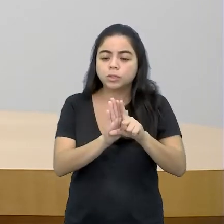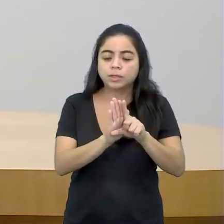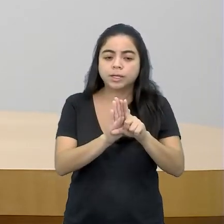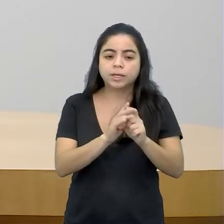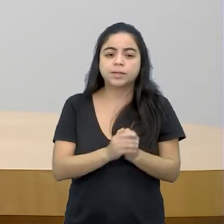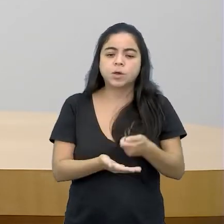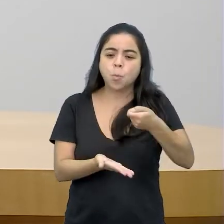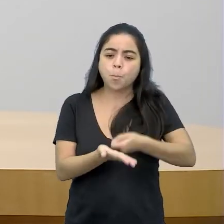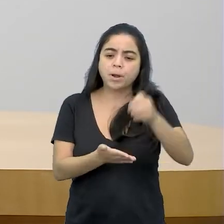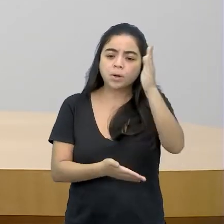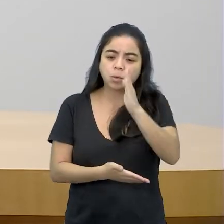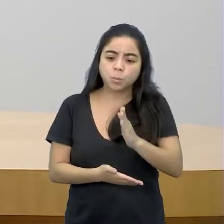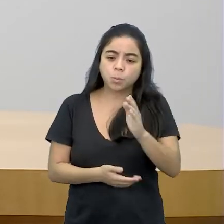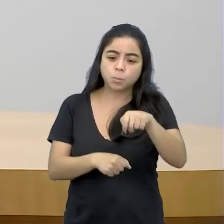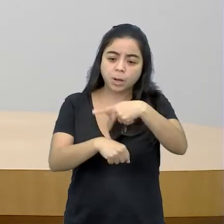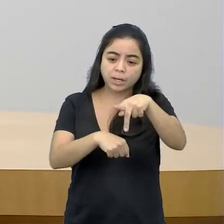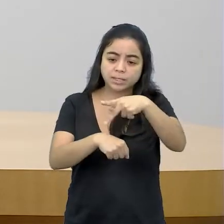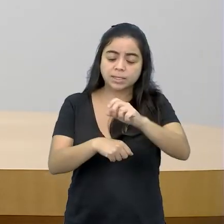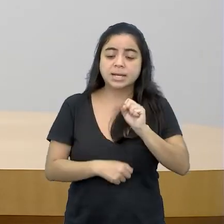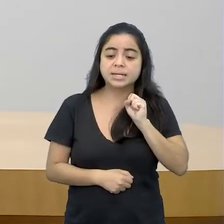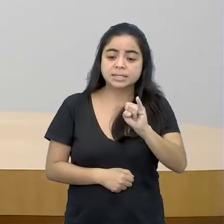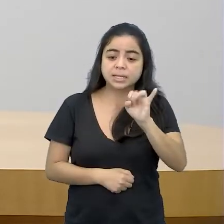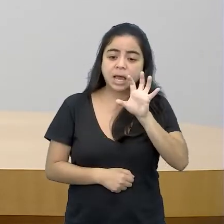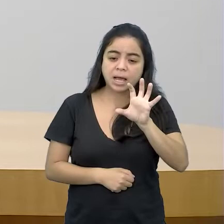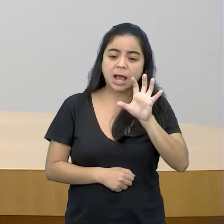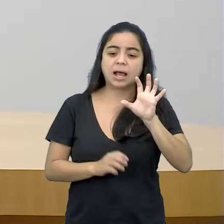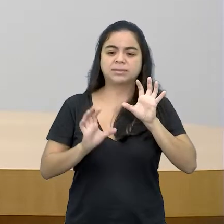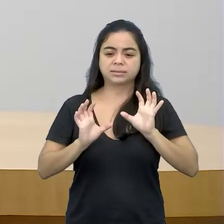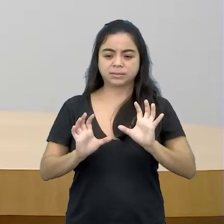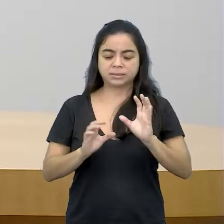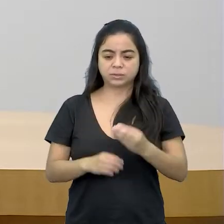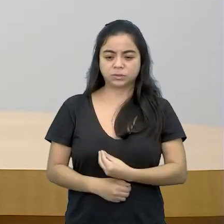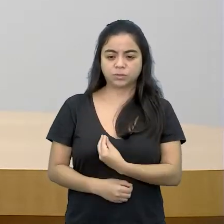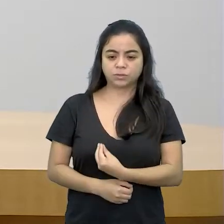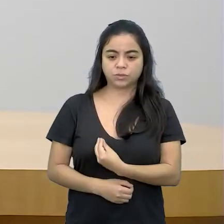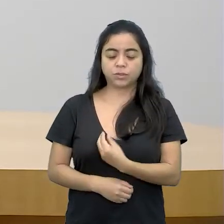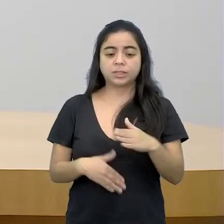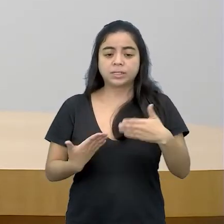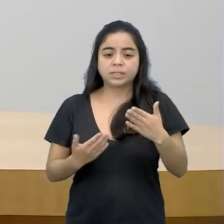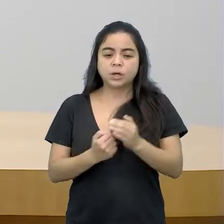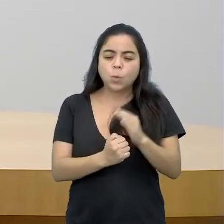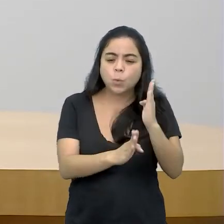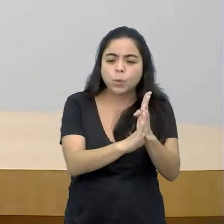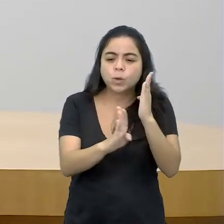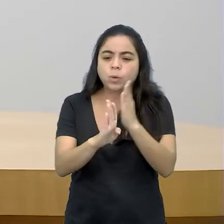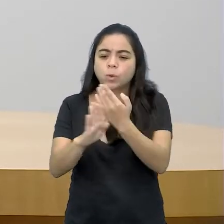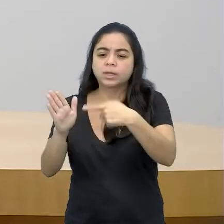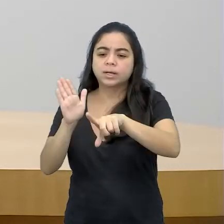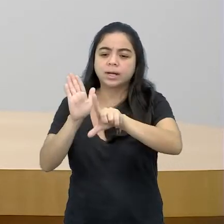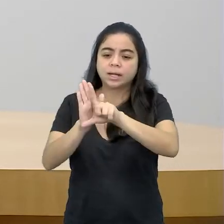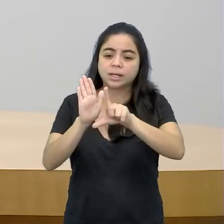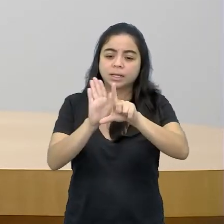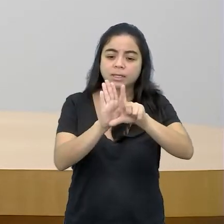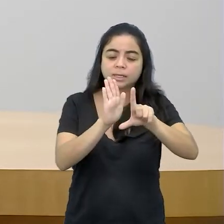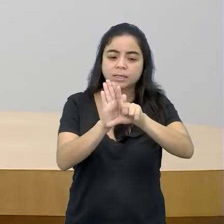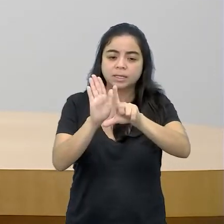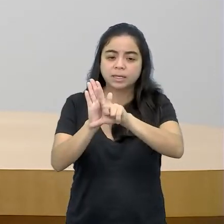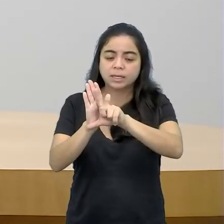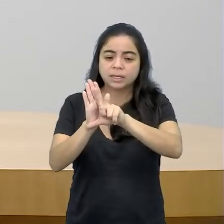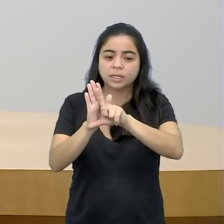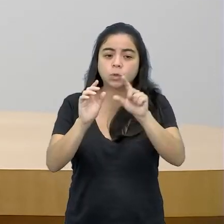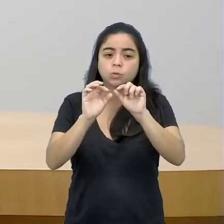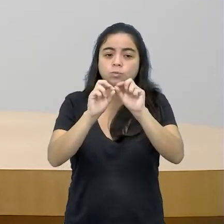país. E, se funciona assim, é natural que nós encontremos, então, as leis, né, que dispõem